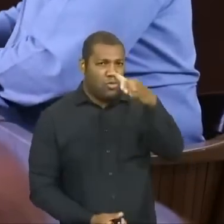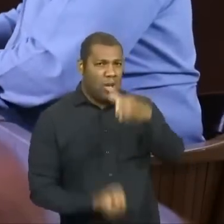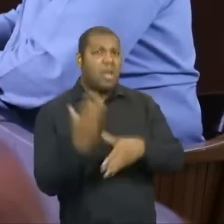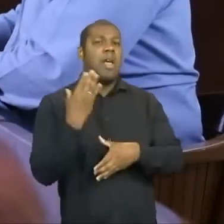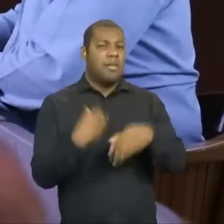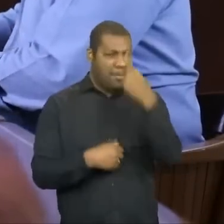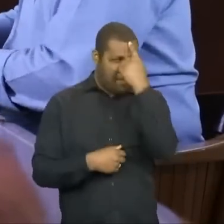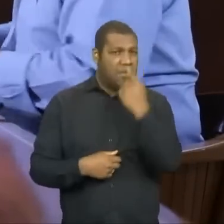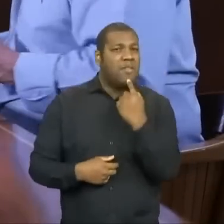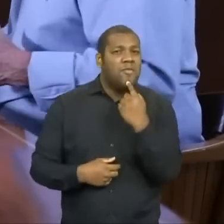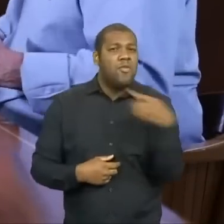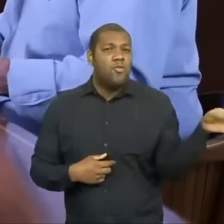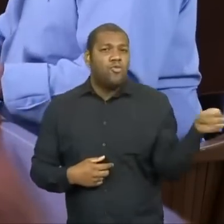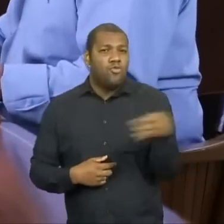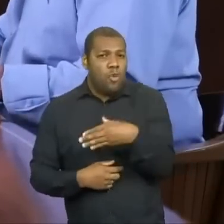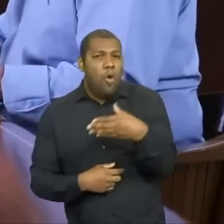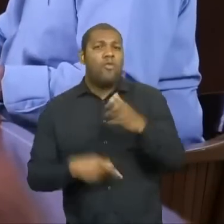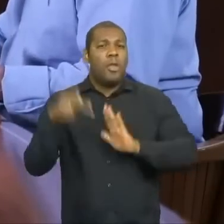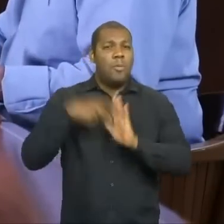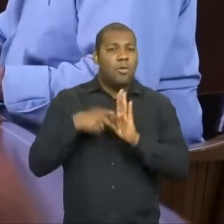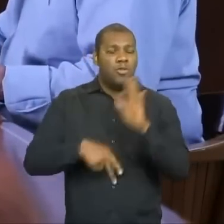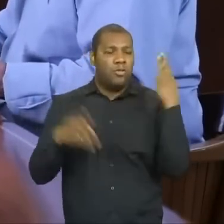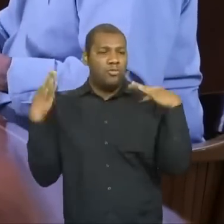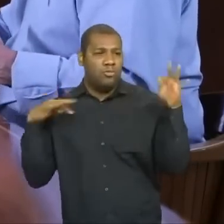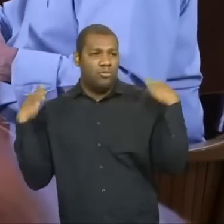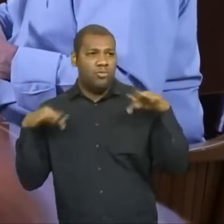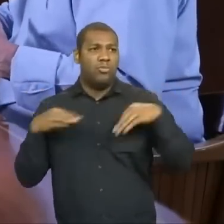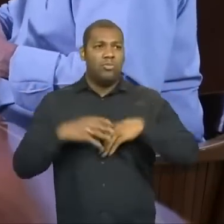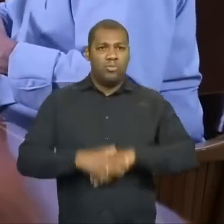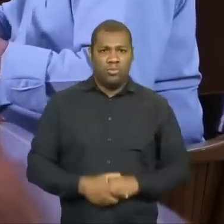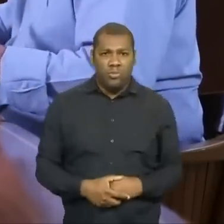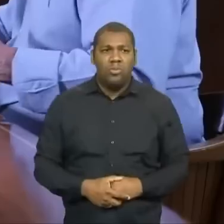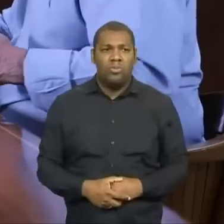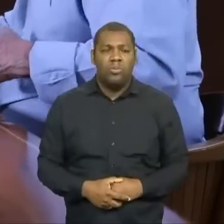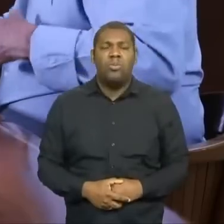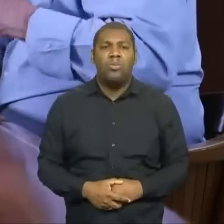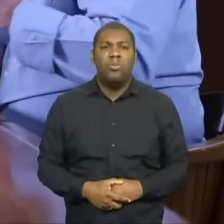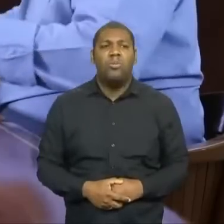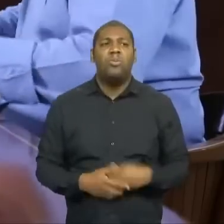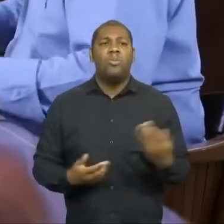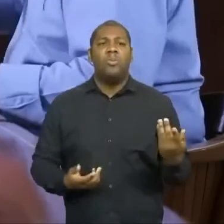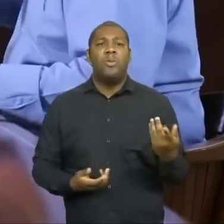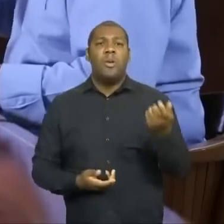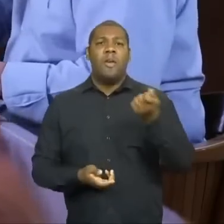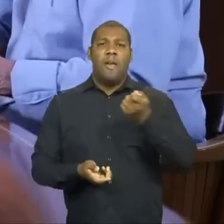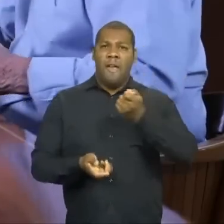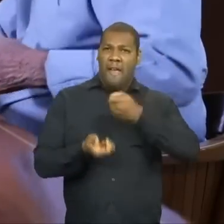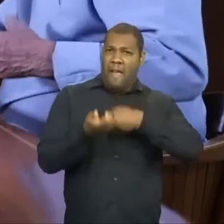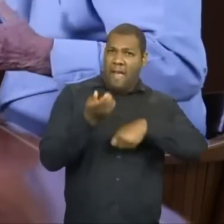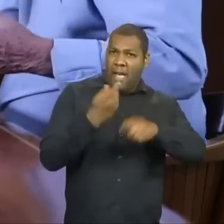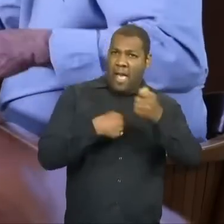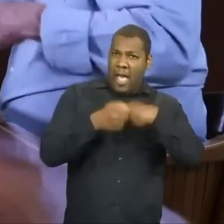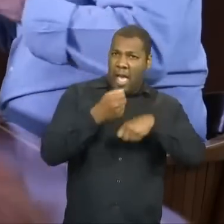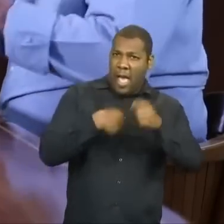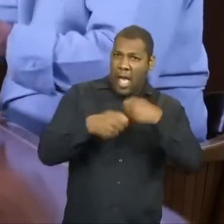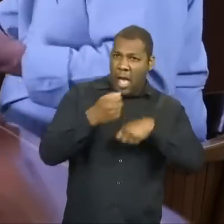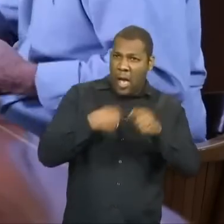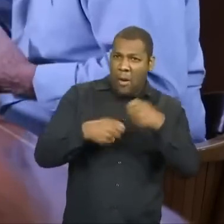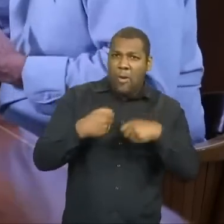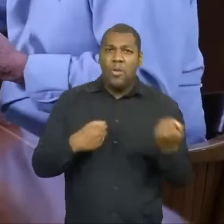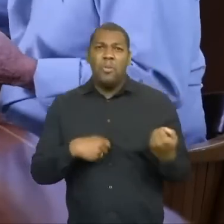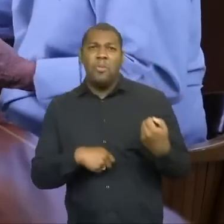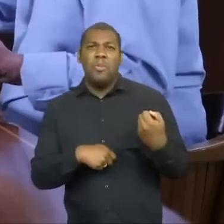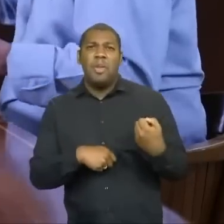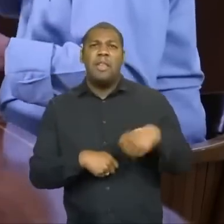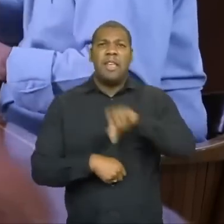turismo interno quando a economia está bem. Está bem? É muito gaúcho, é muito catarinense, é muito paulista, viajando para o Nordeste, é